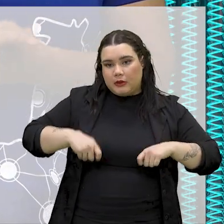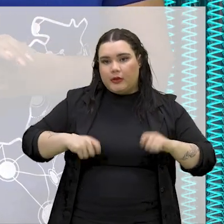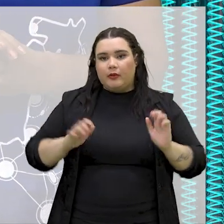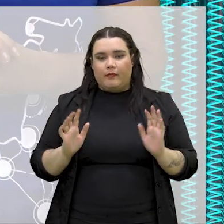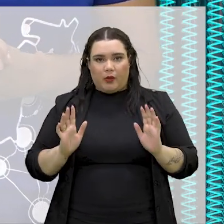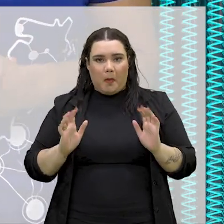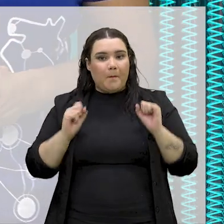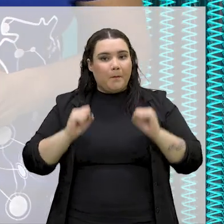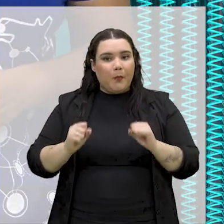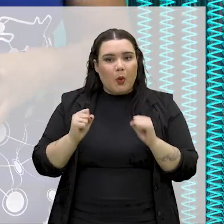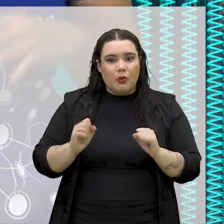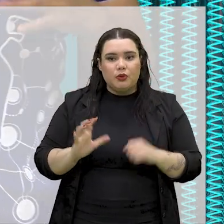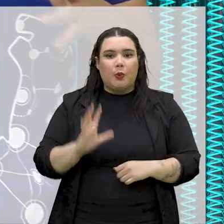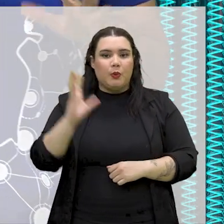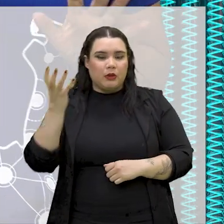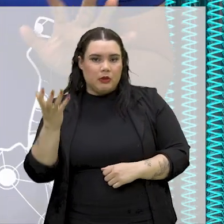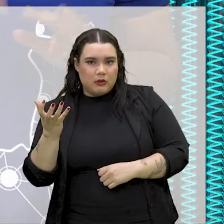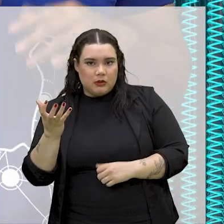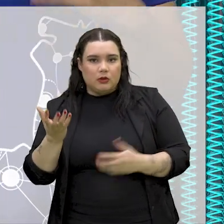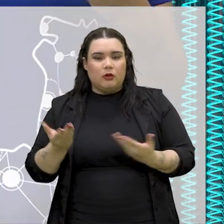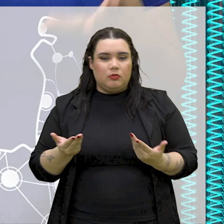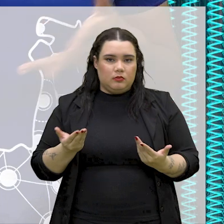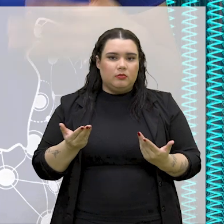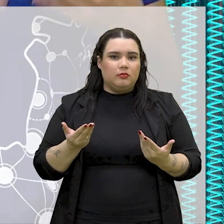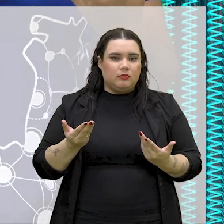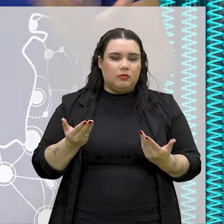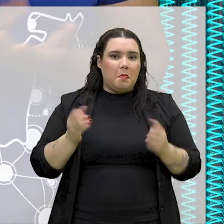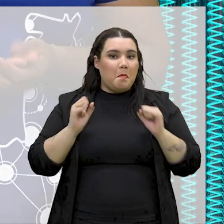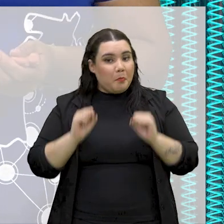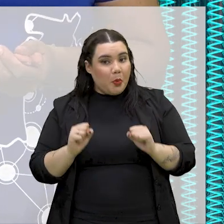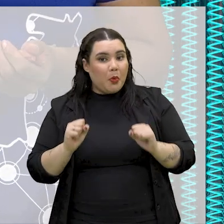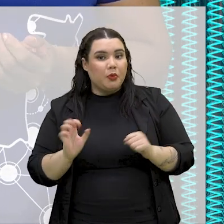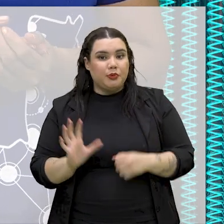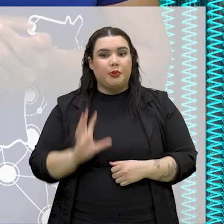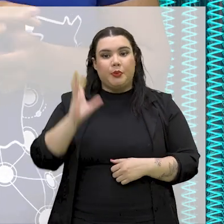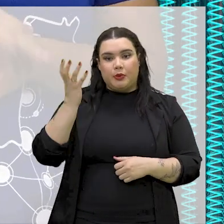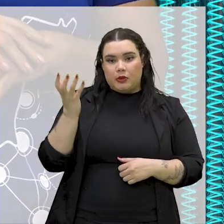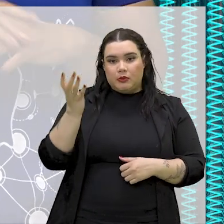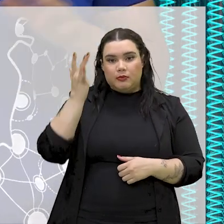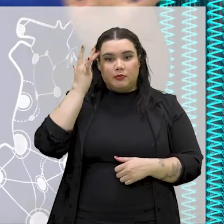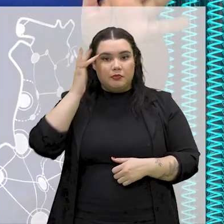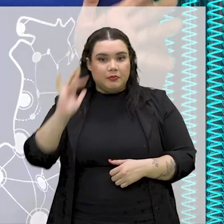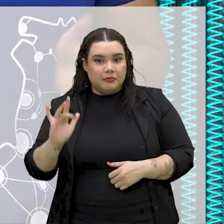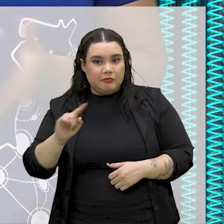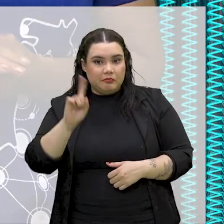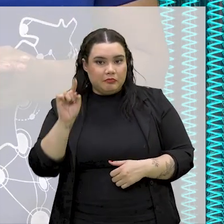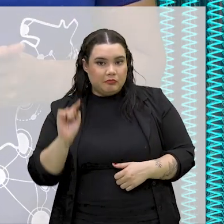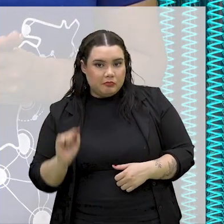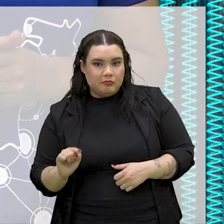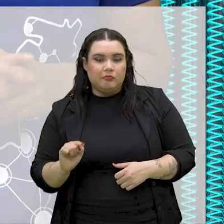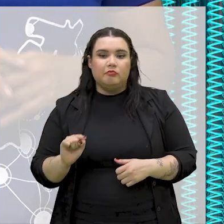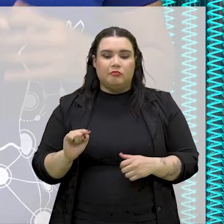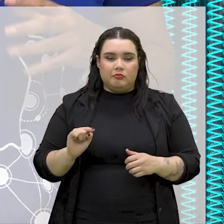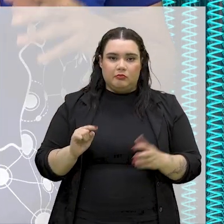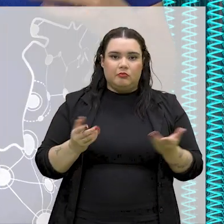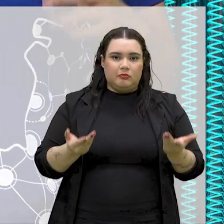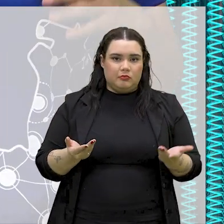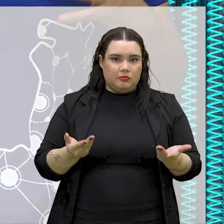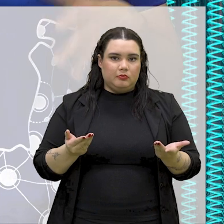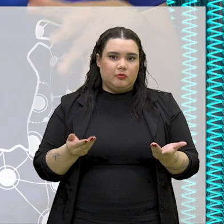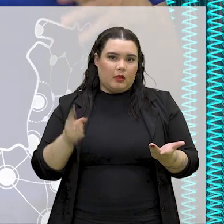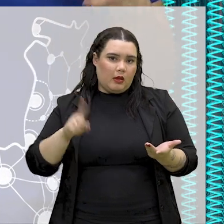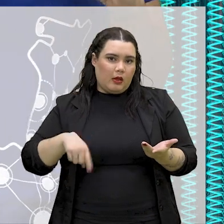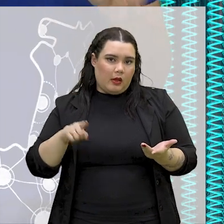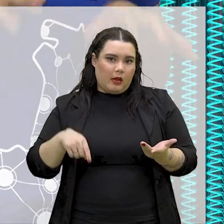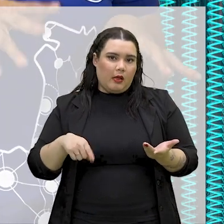geral, tá certo? Eu estou dizendo que pode ser que aconteça. É algo assim que é